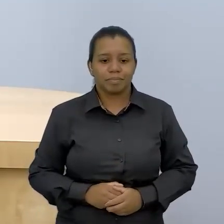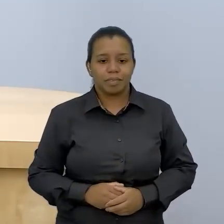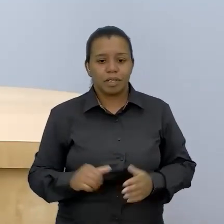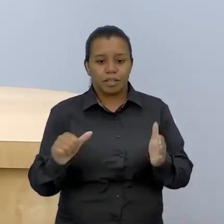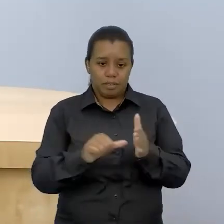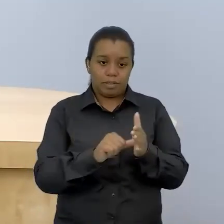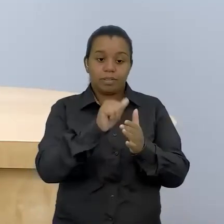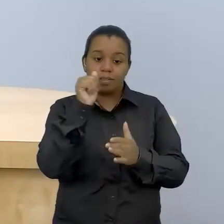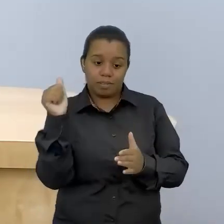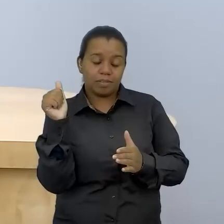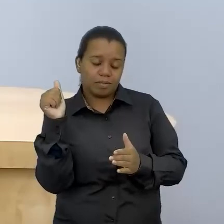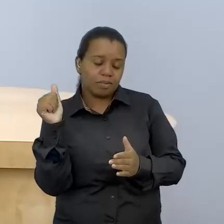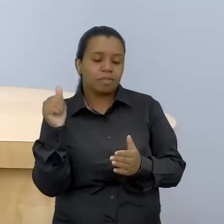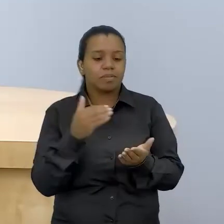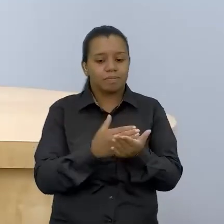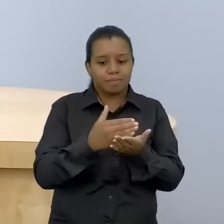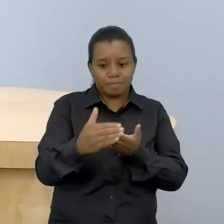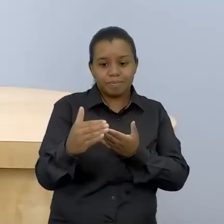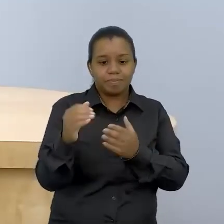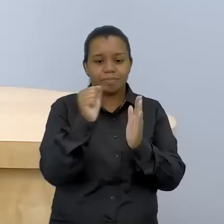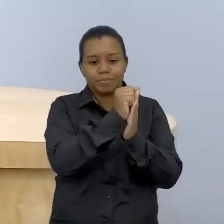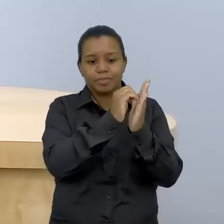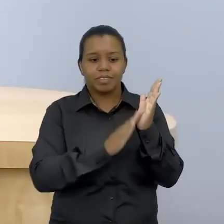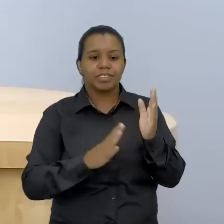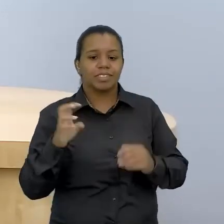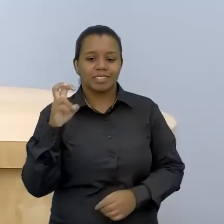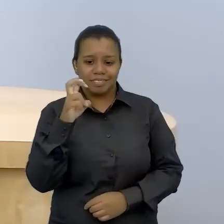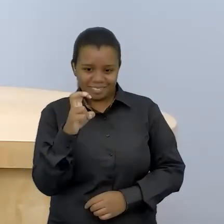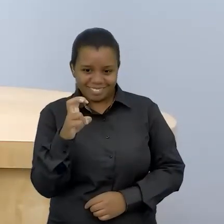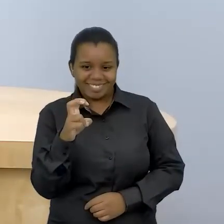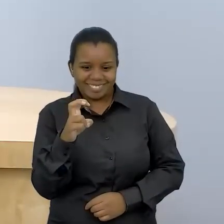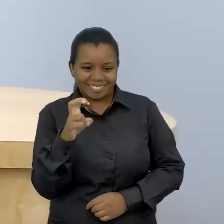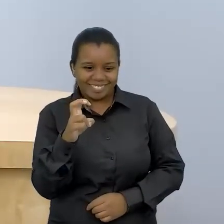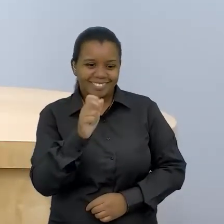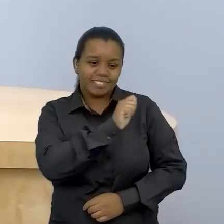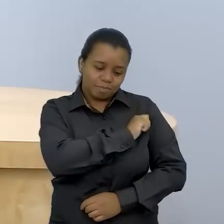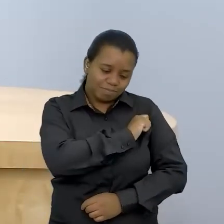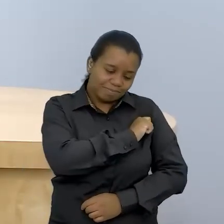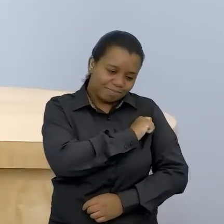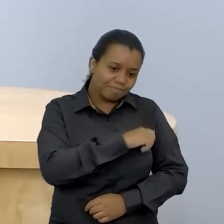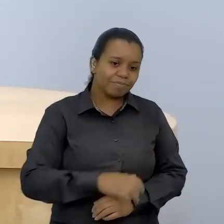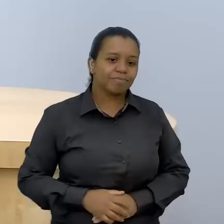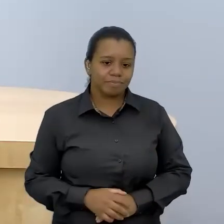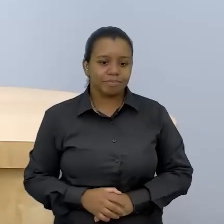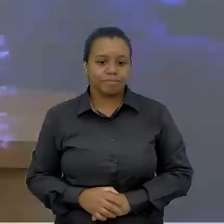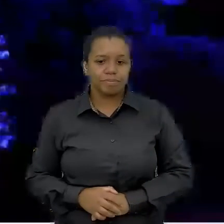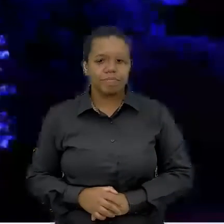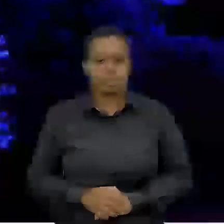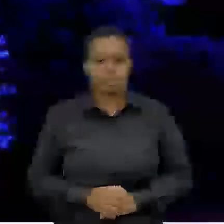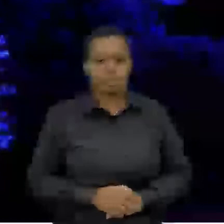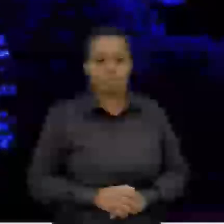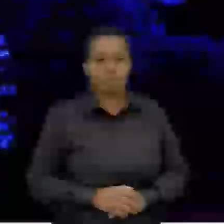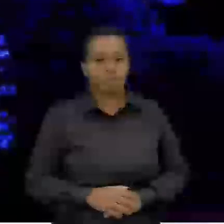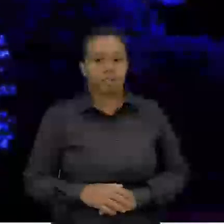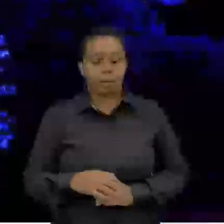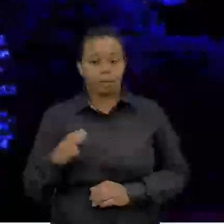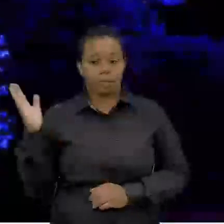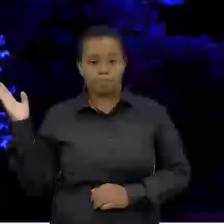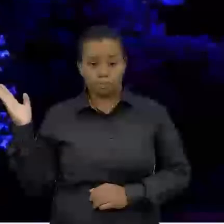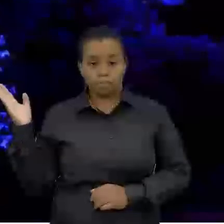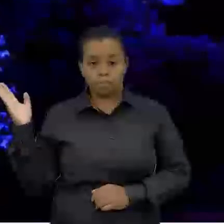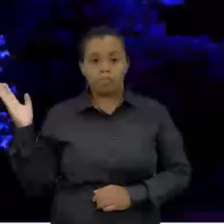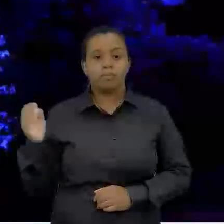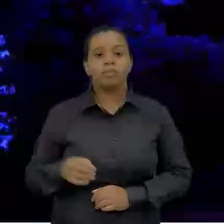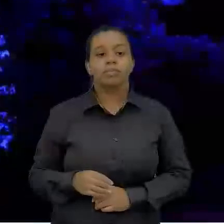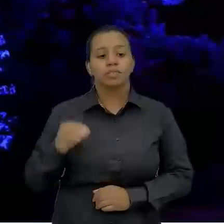da introdução aí da atividade 5 foi dada para vocês. Vamos dar aí as orientações para os alunos, né? Então tá aí,